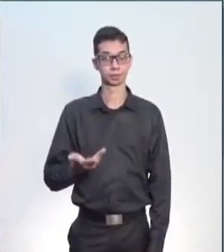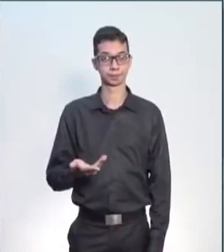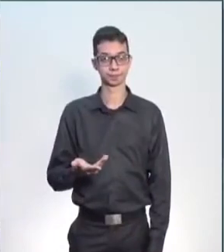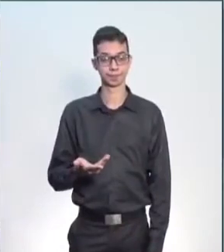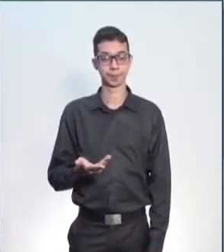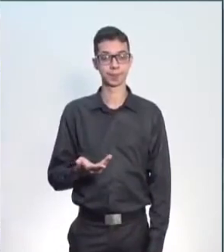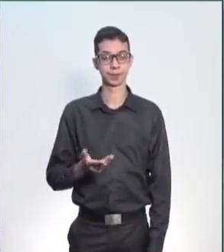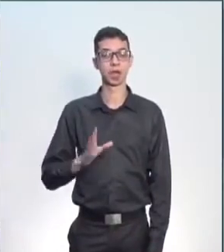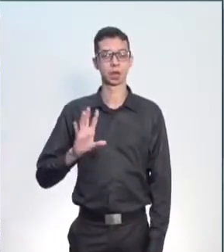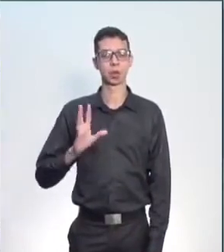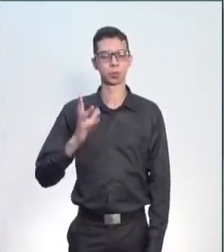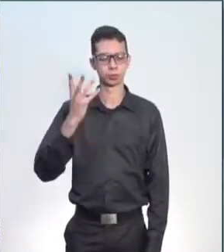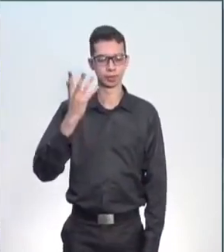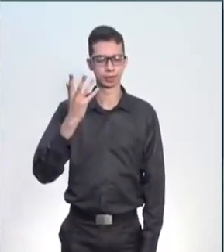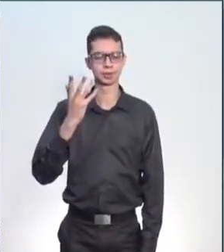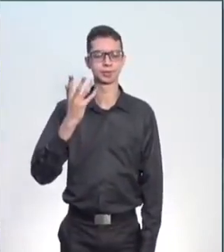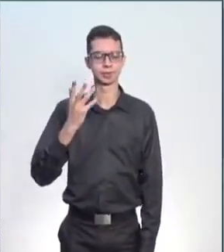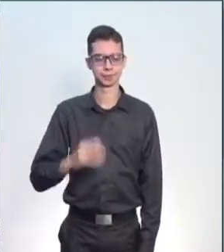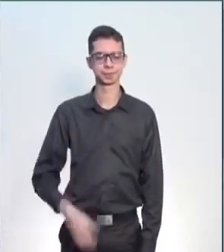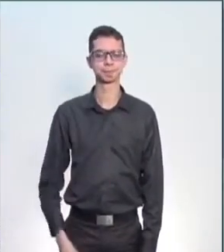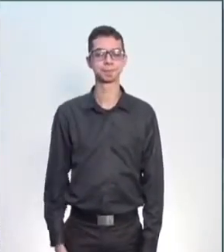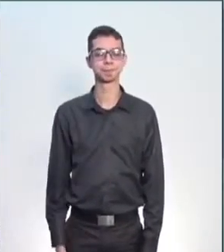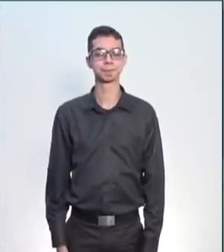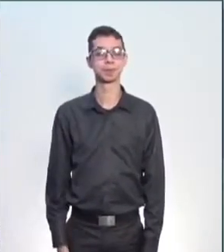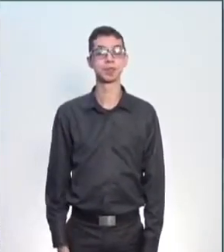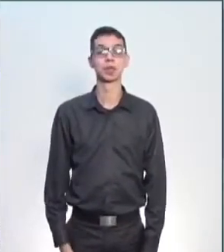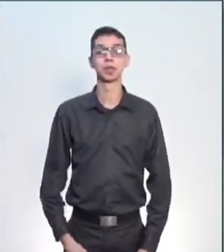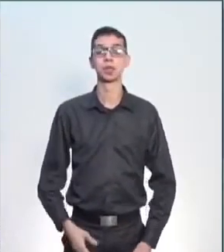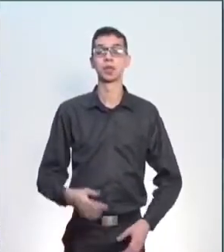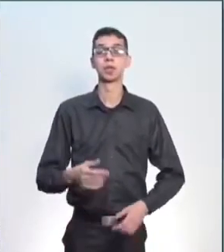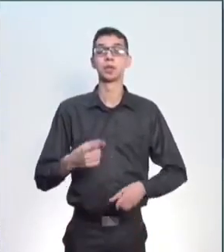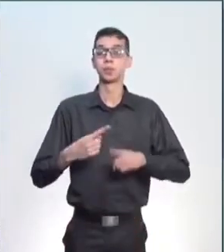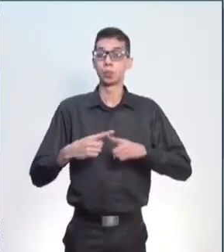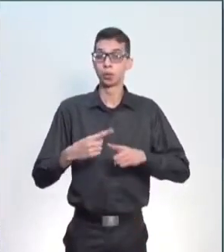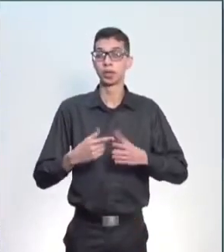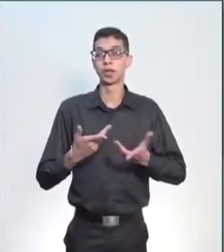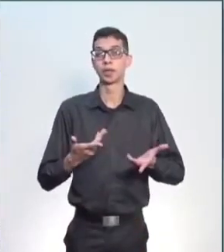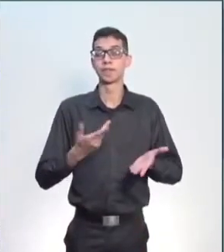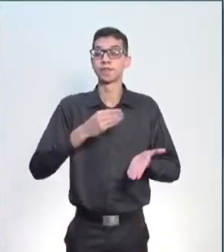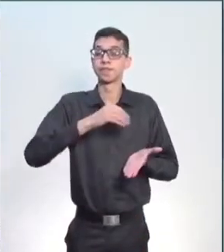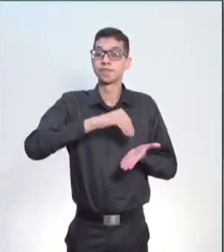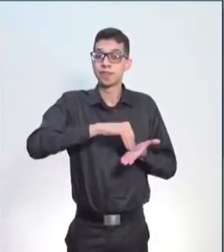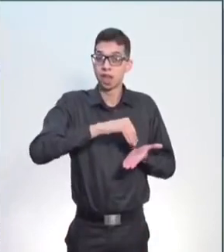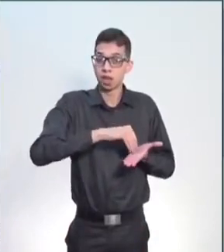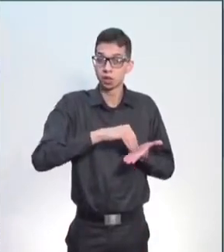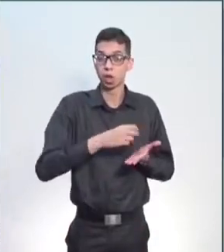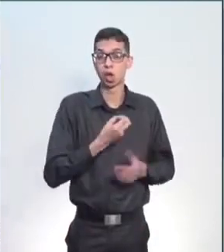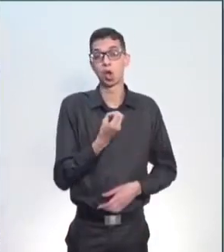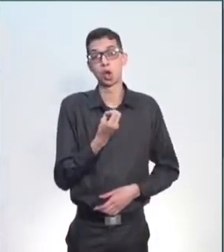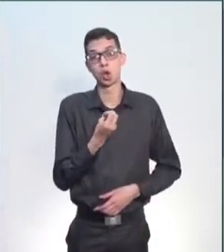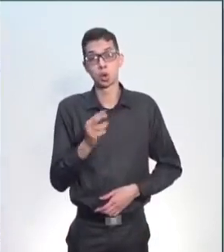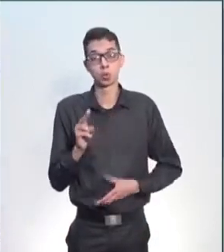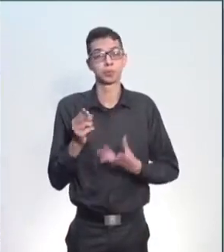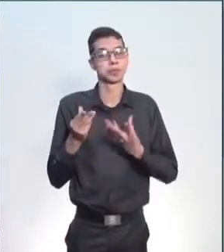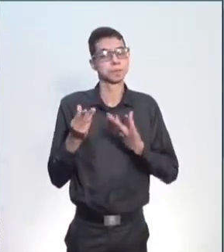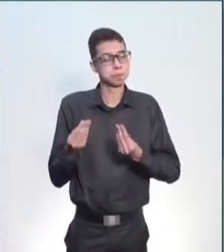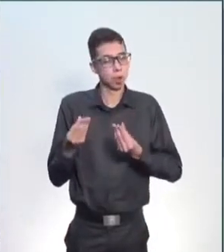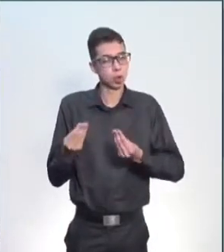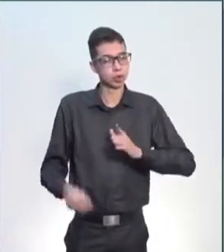na maioria dos casos, para ter visibilidade, por falta ou por excesso. Né? Vamos pensar um